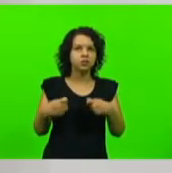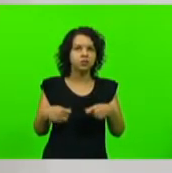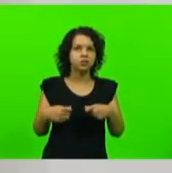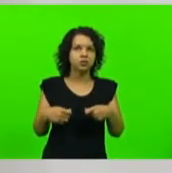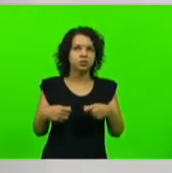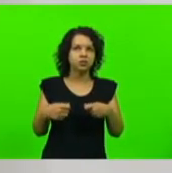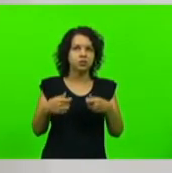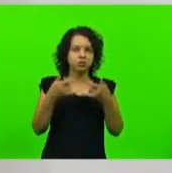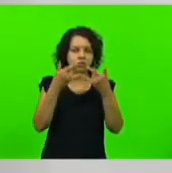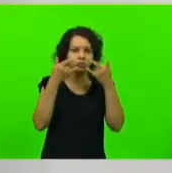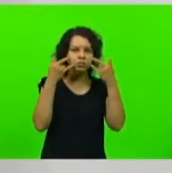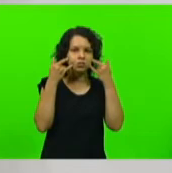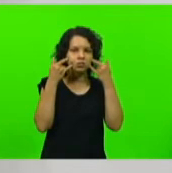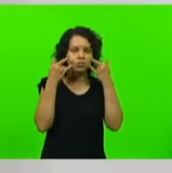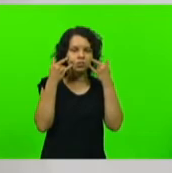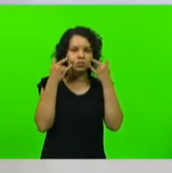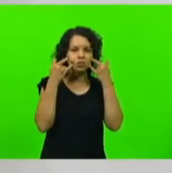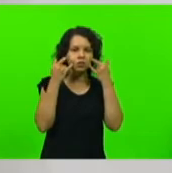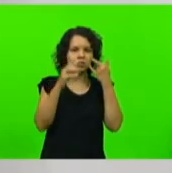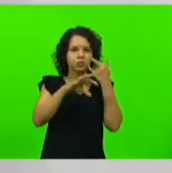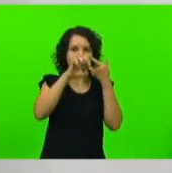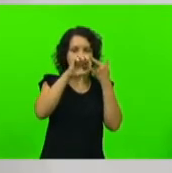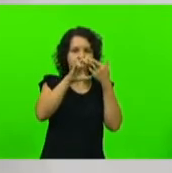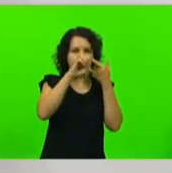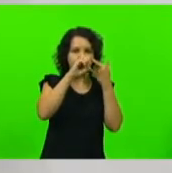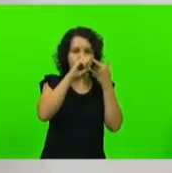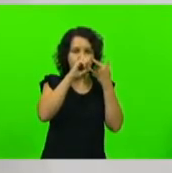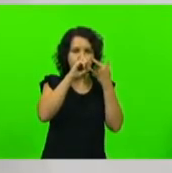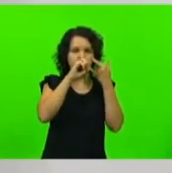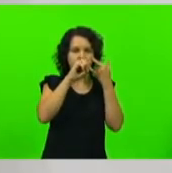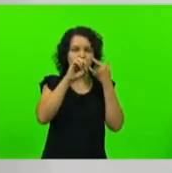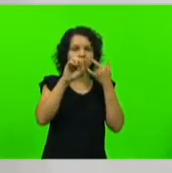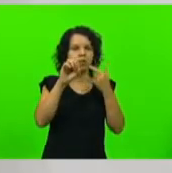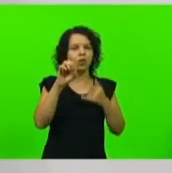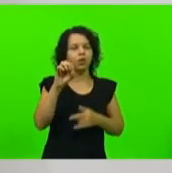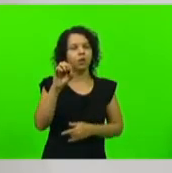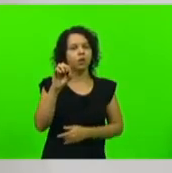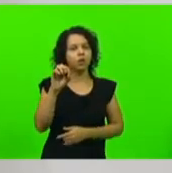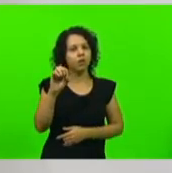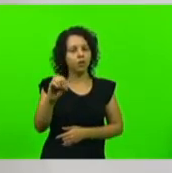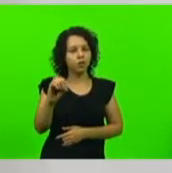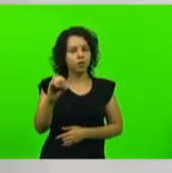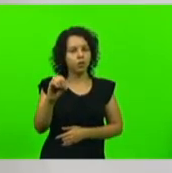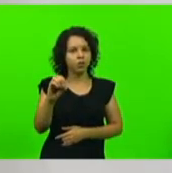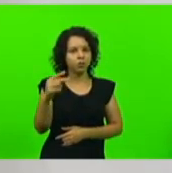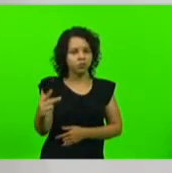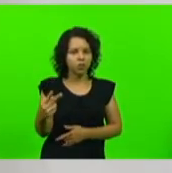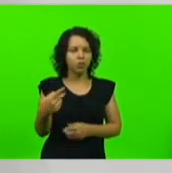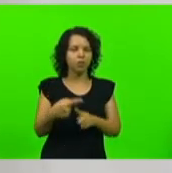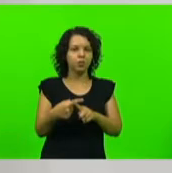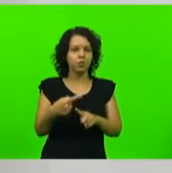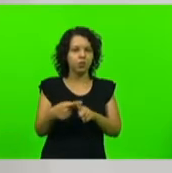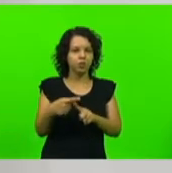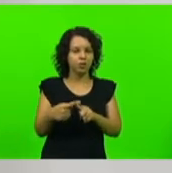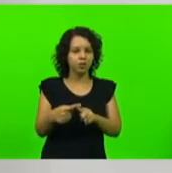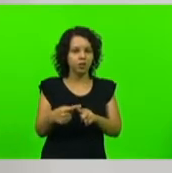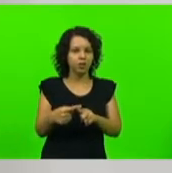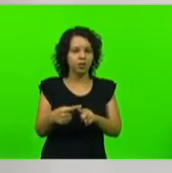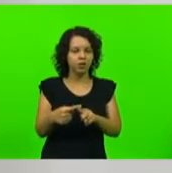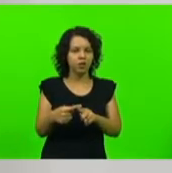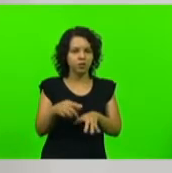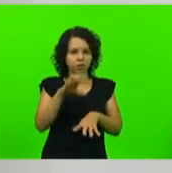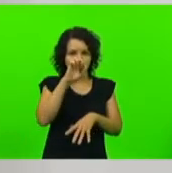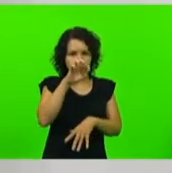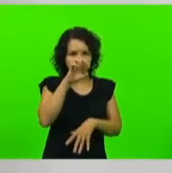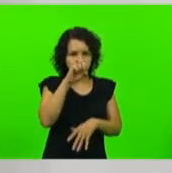carbônico, sufocadas ali pela respiração inadequada, né? Porque enquanto